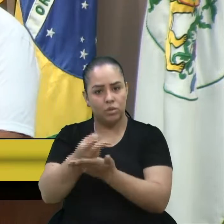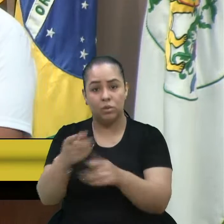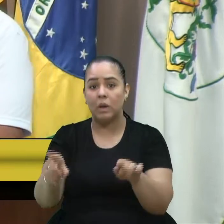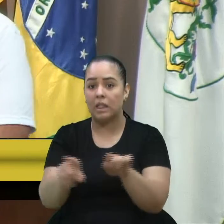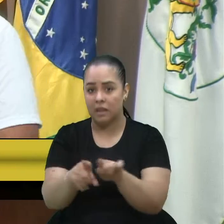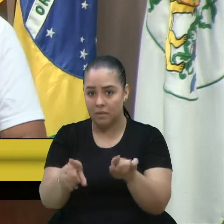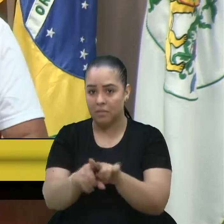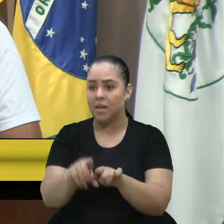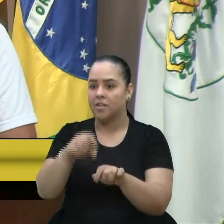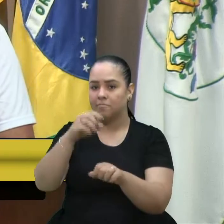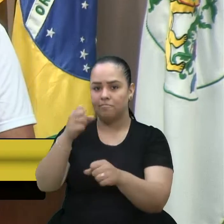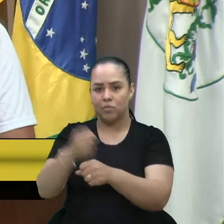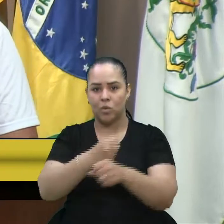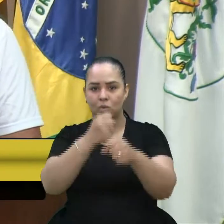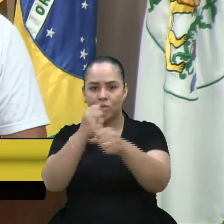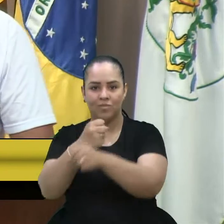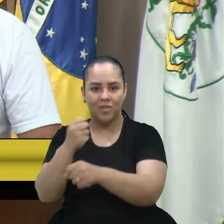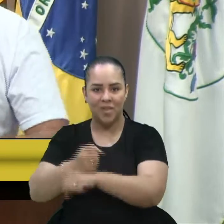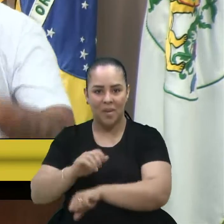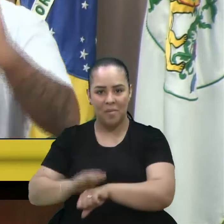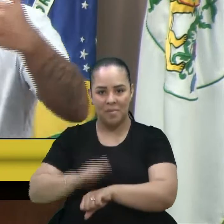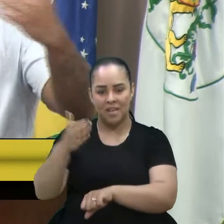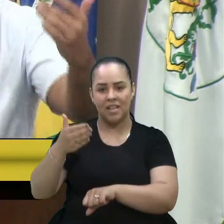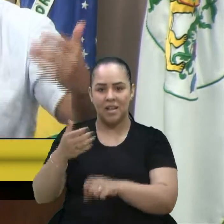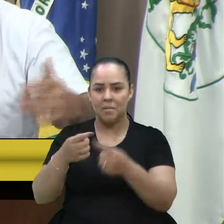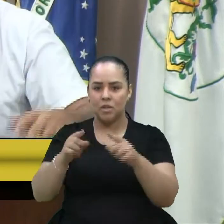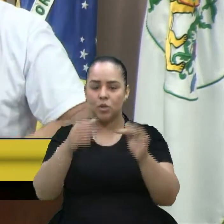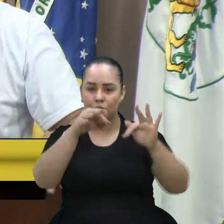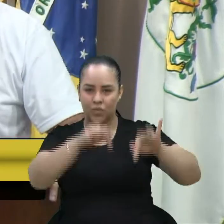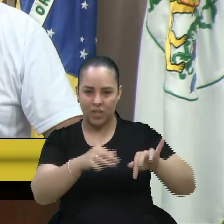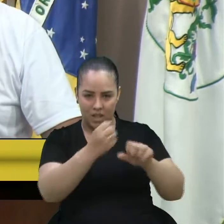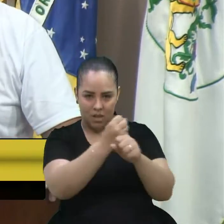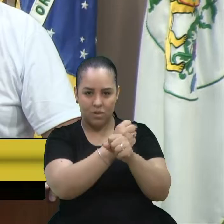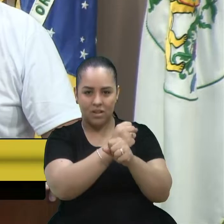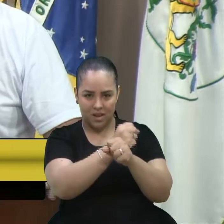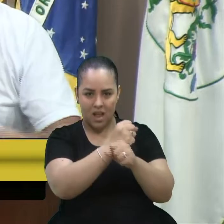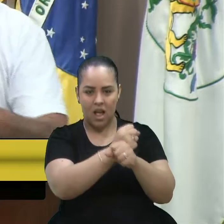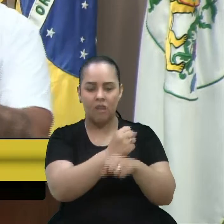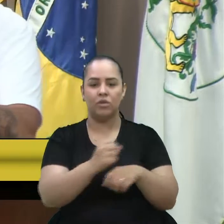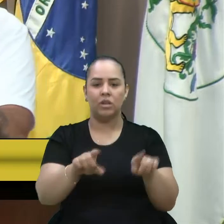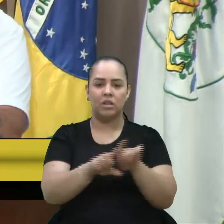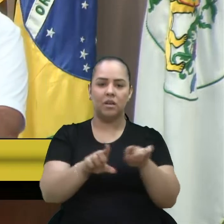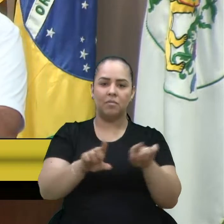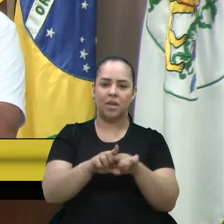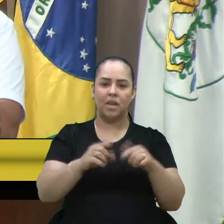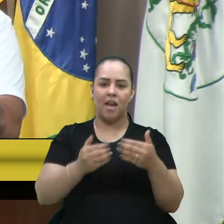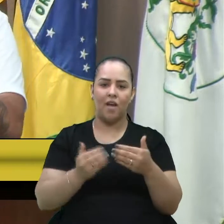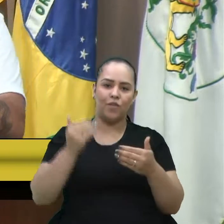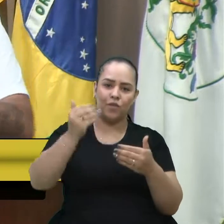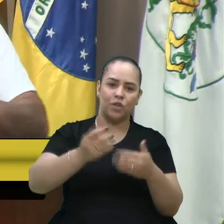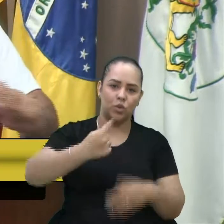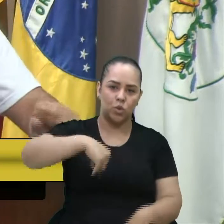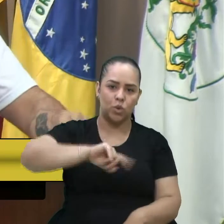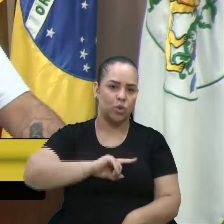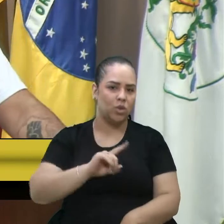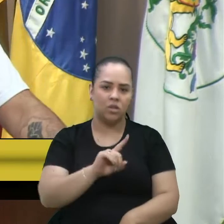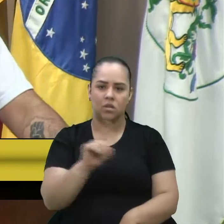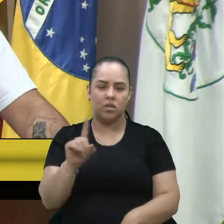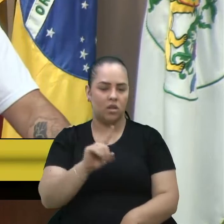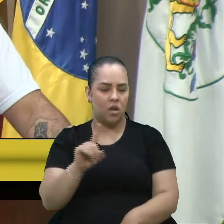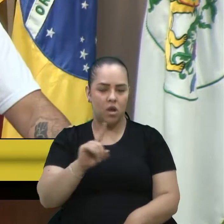Infelizmente, a abolição da escravatura e muitos avanços que nós tivemos não garantiram